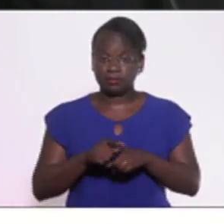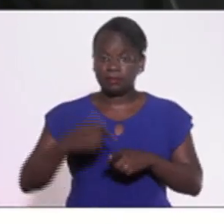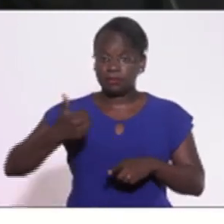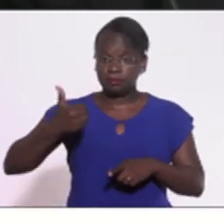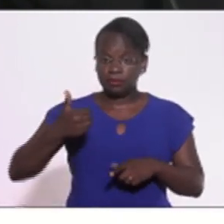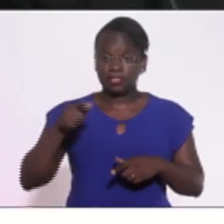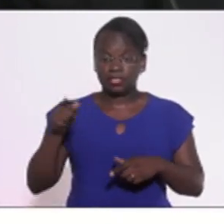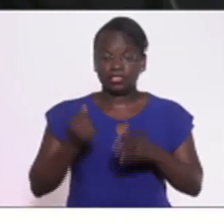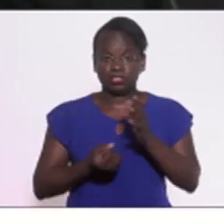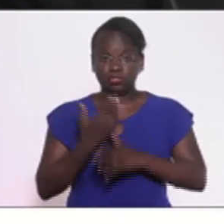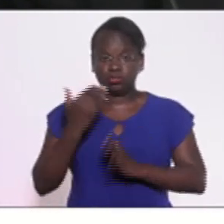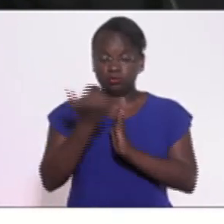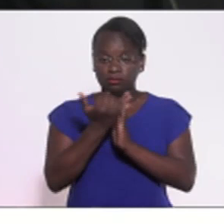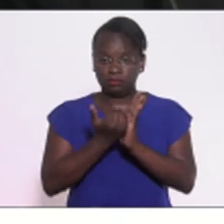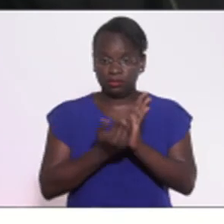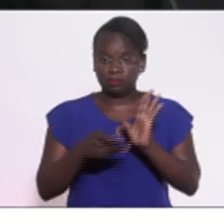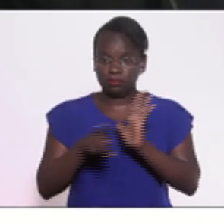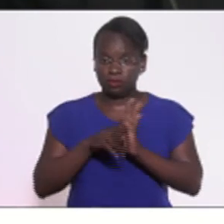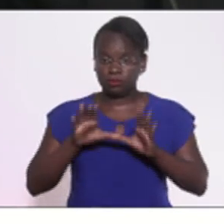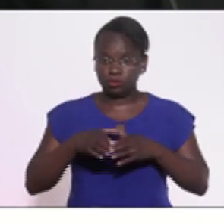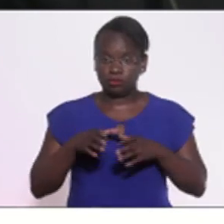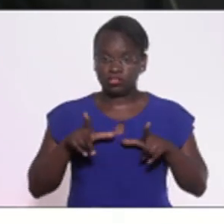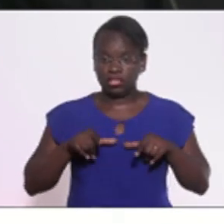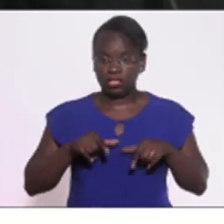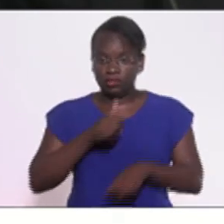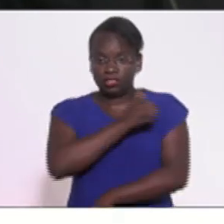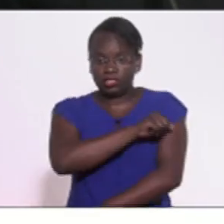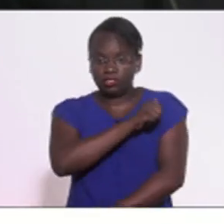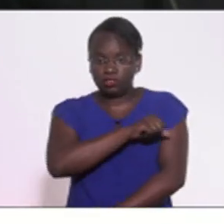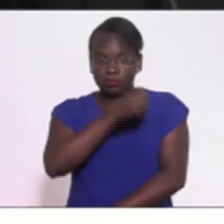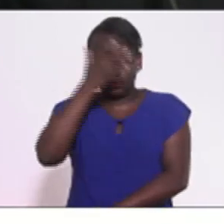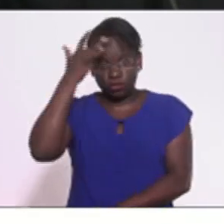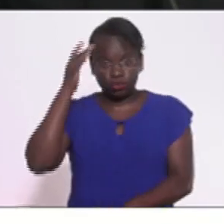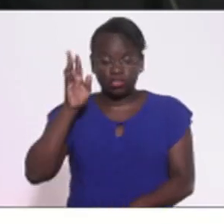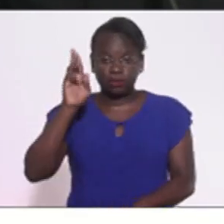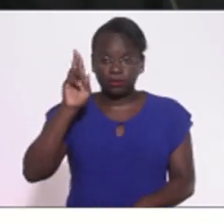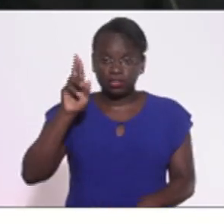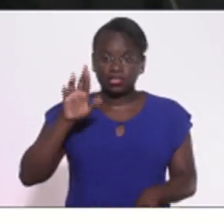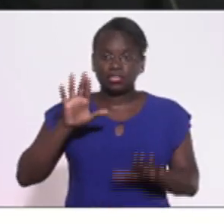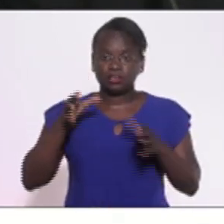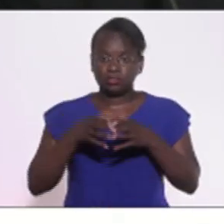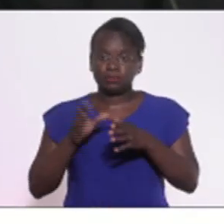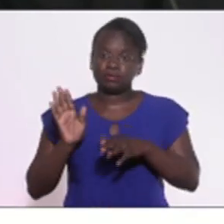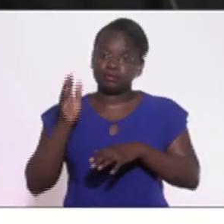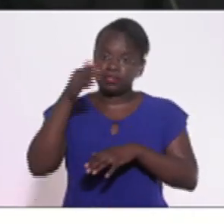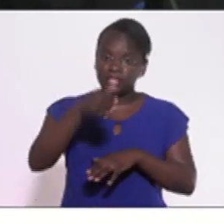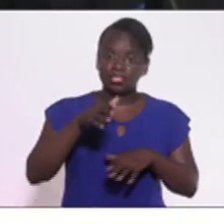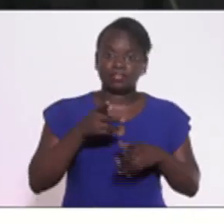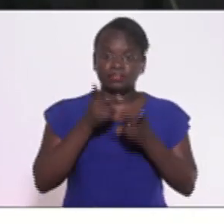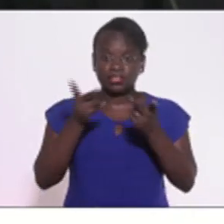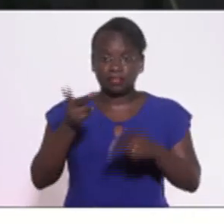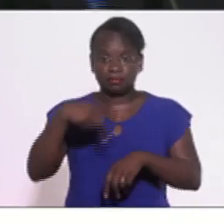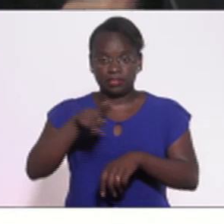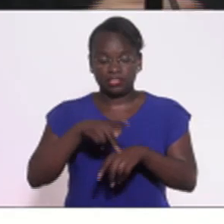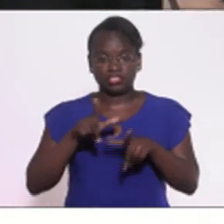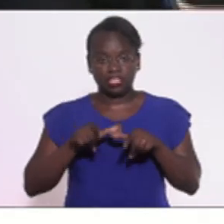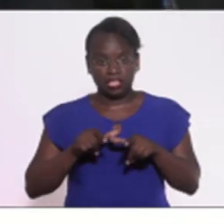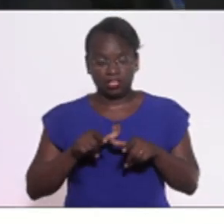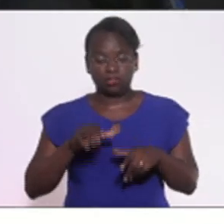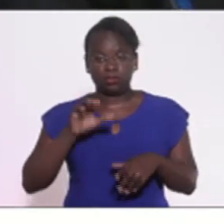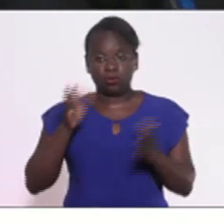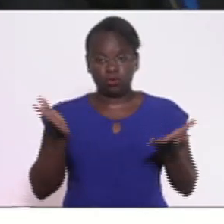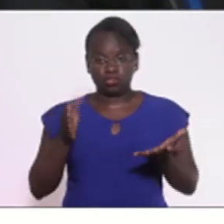pela Federação Israelita do Rio de Janeiro, de levar parlamentares e formadores de opinião para Israel, que hoje na CONIB a gente